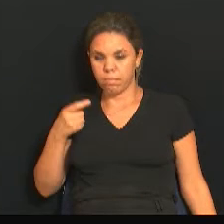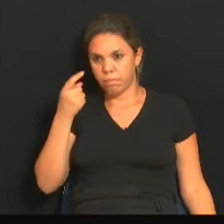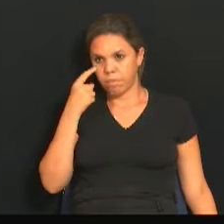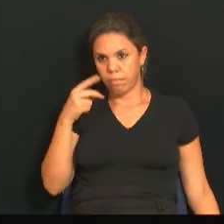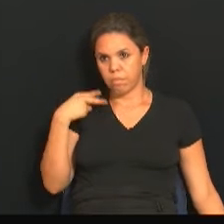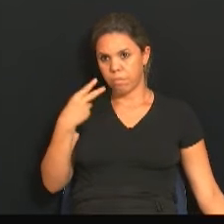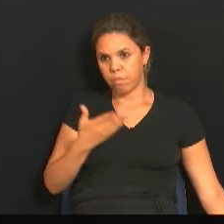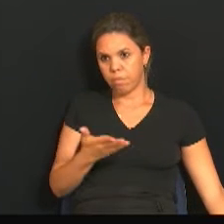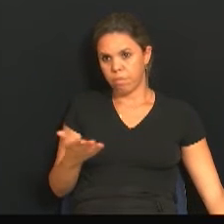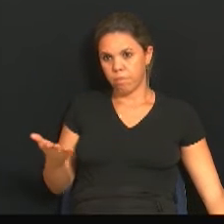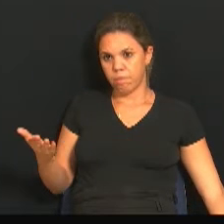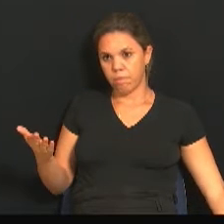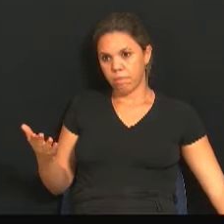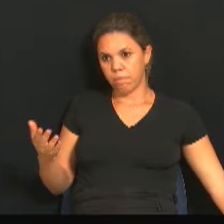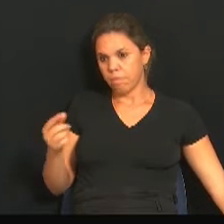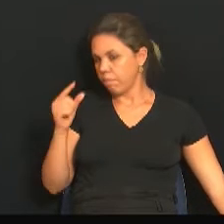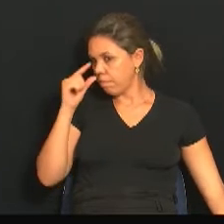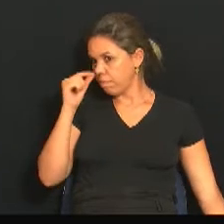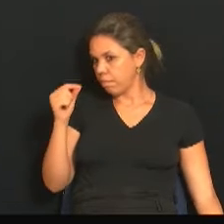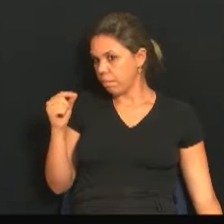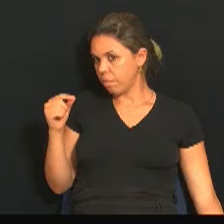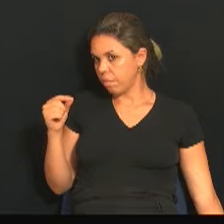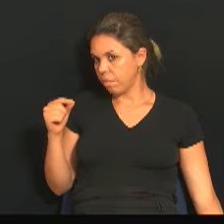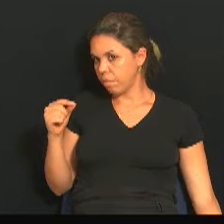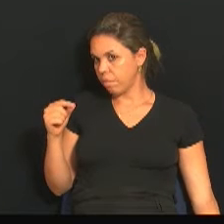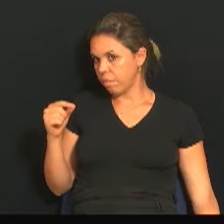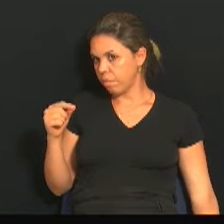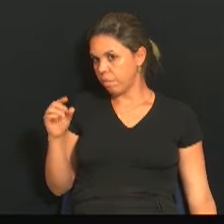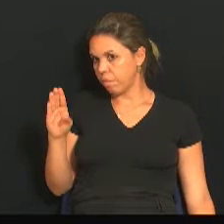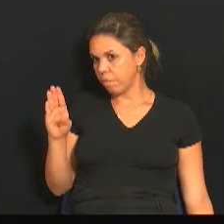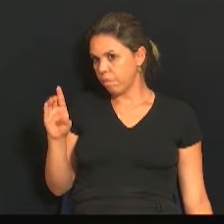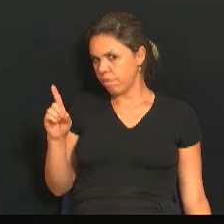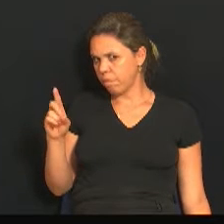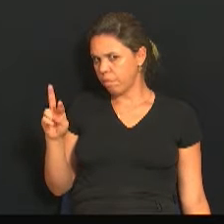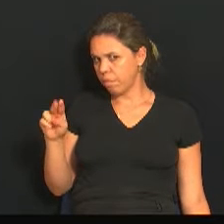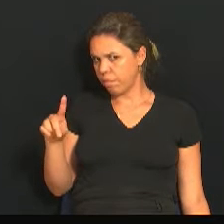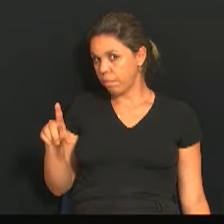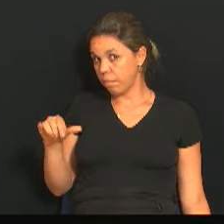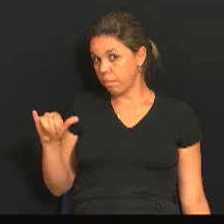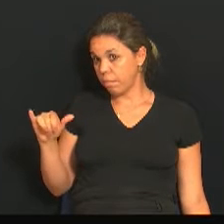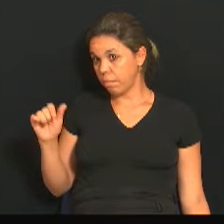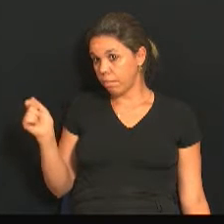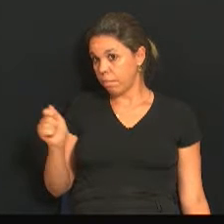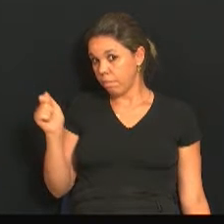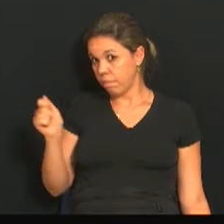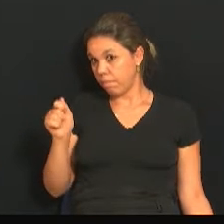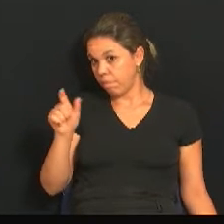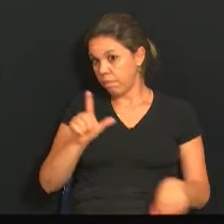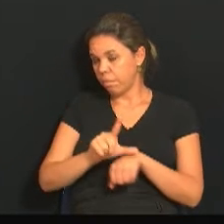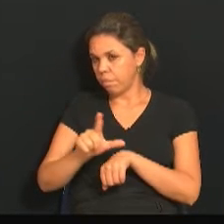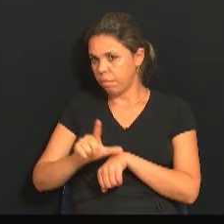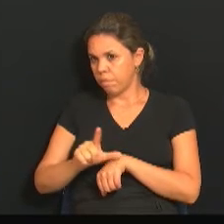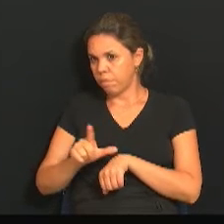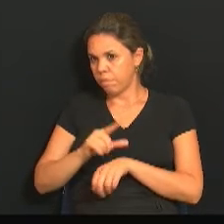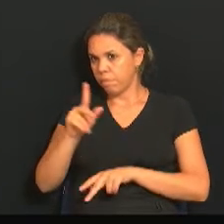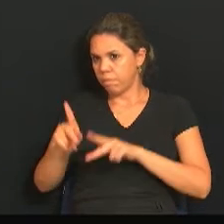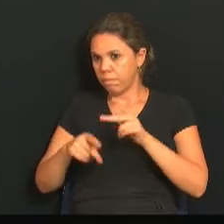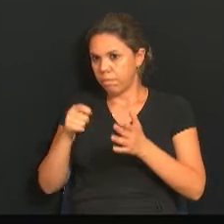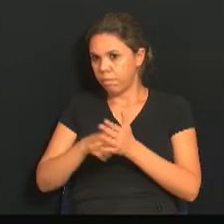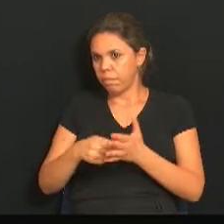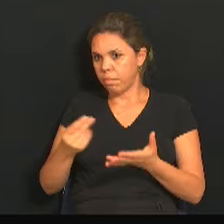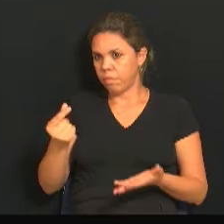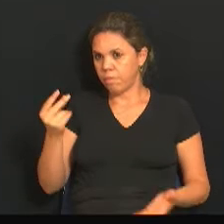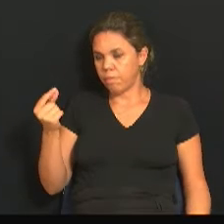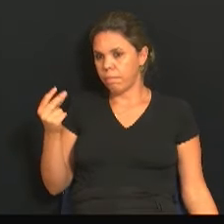de Salvete, do próprio Bernardelli, da Associação Comercial, de pessoas que lutaram muito